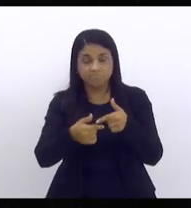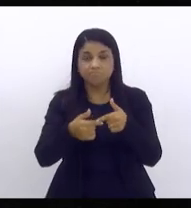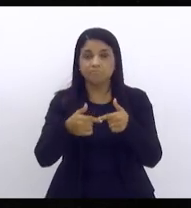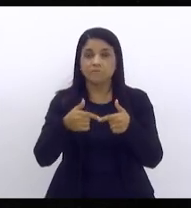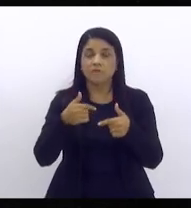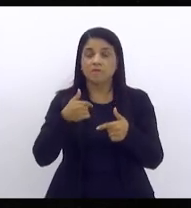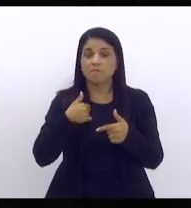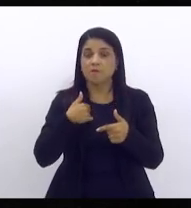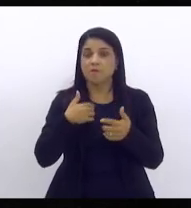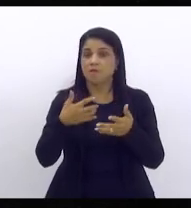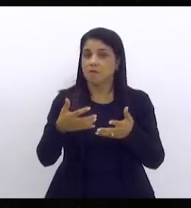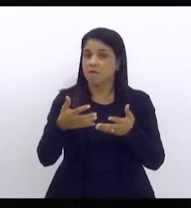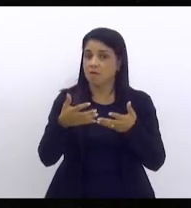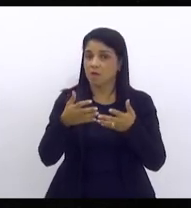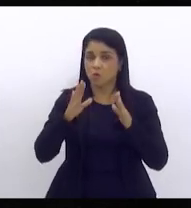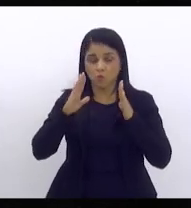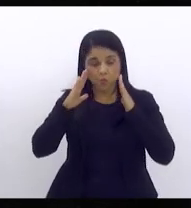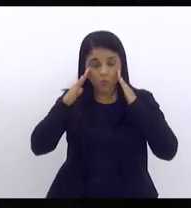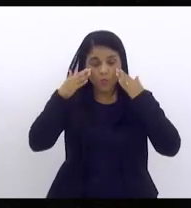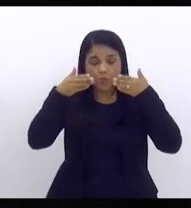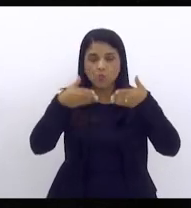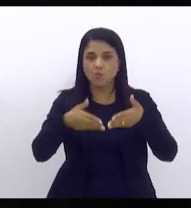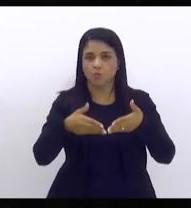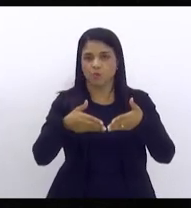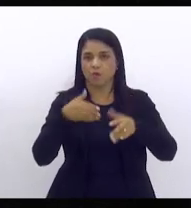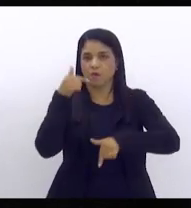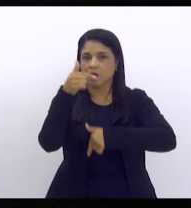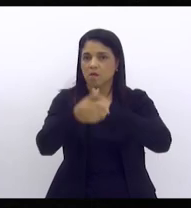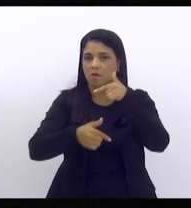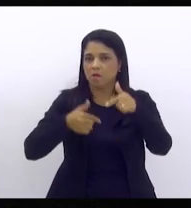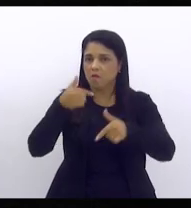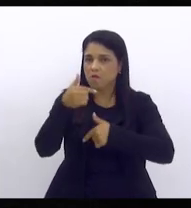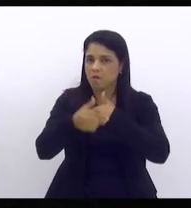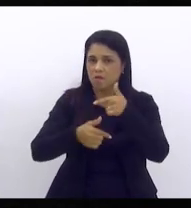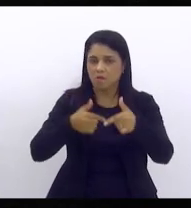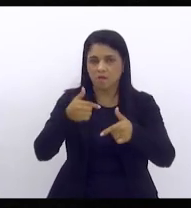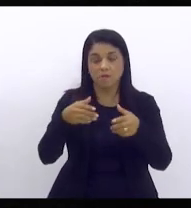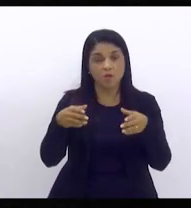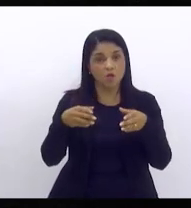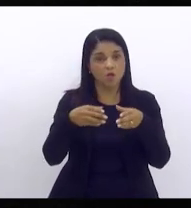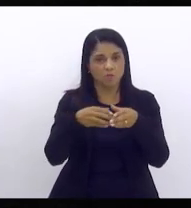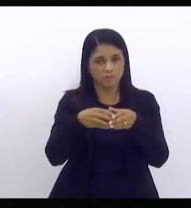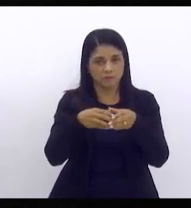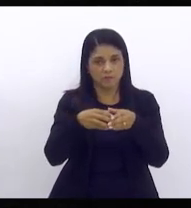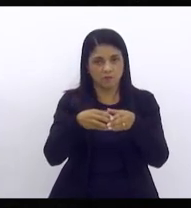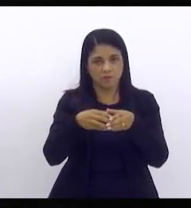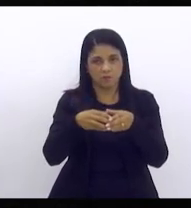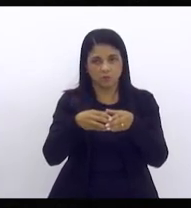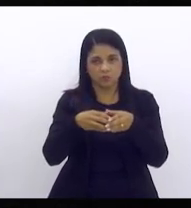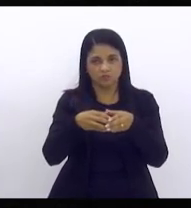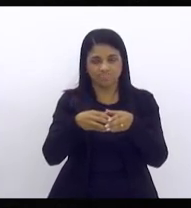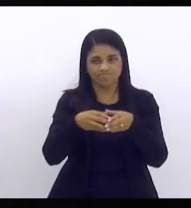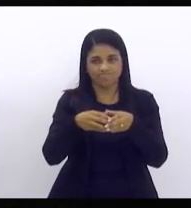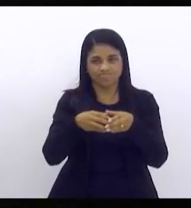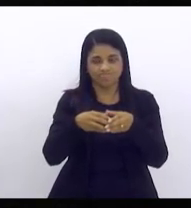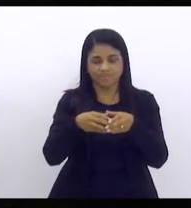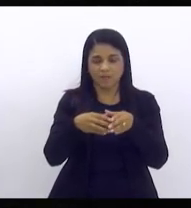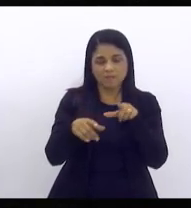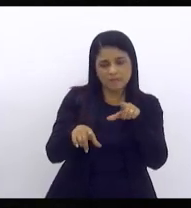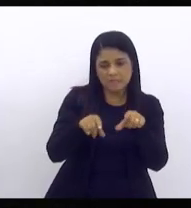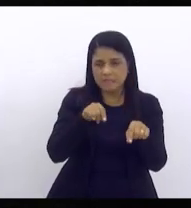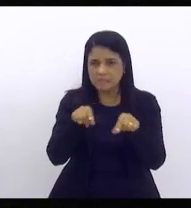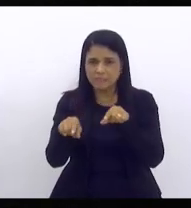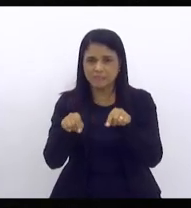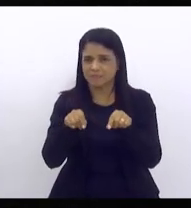me atentar que trabalharemos para que esta comissão não tenha trabalho seletivo. E